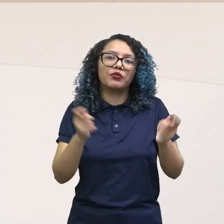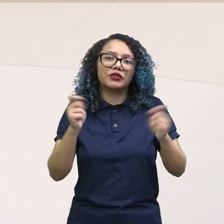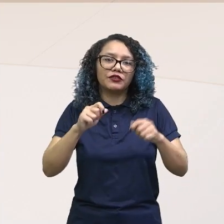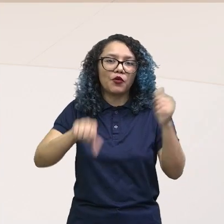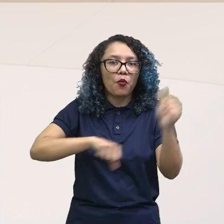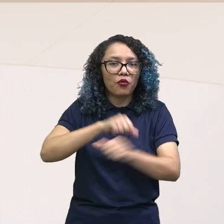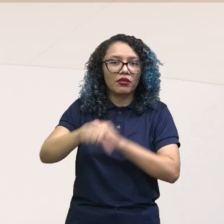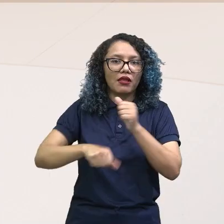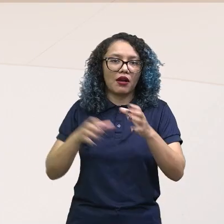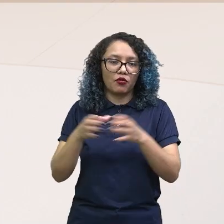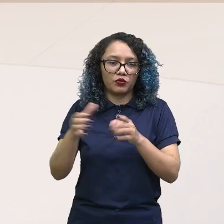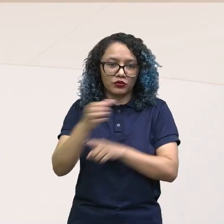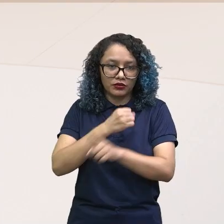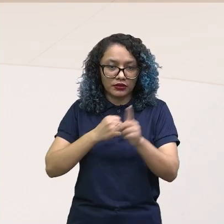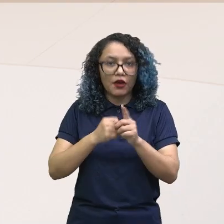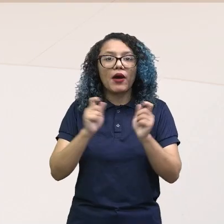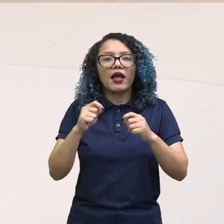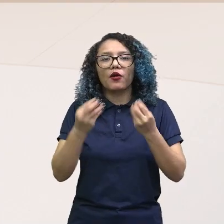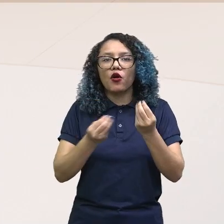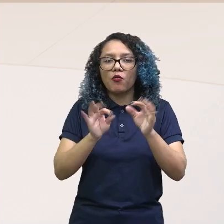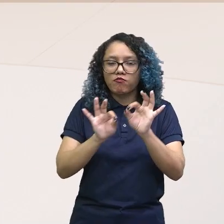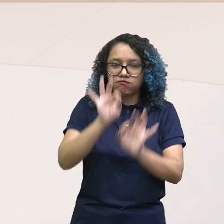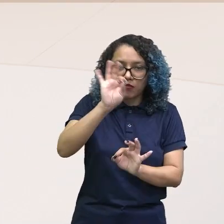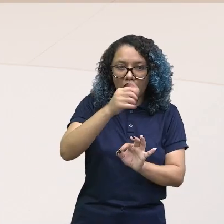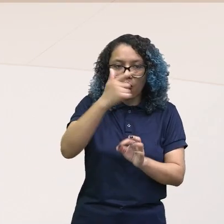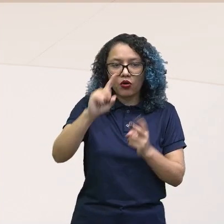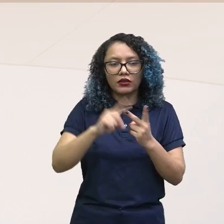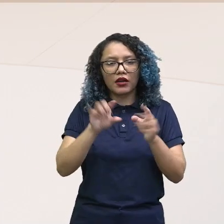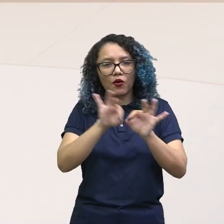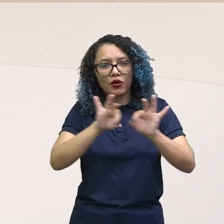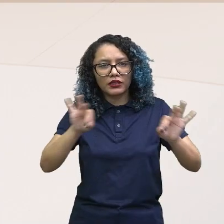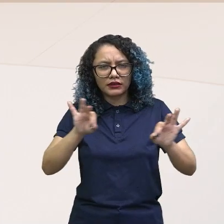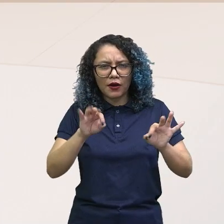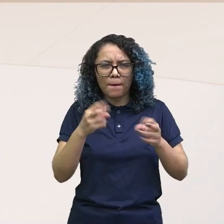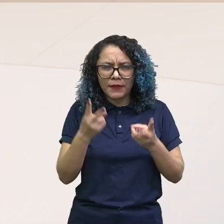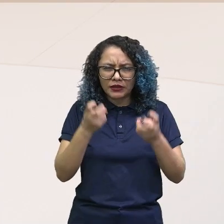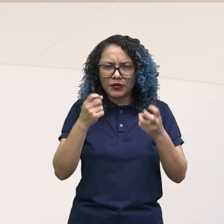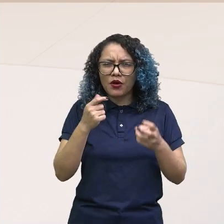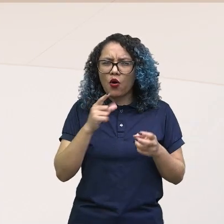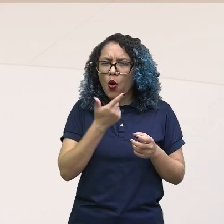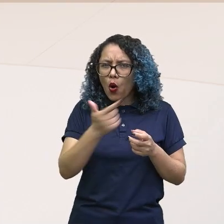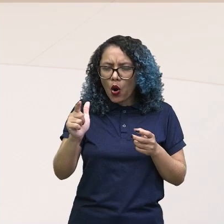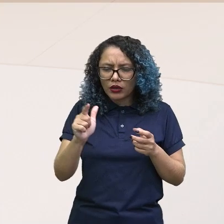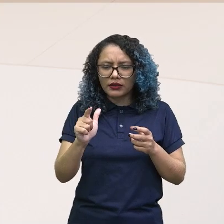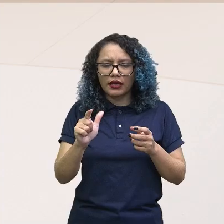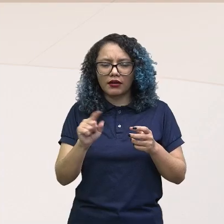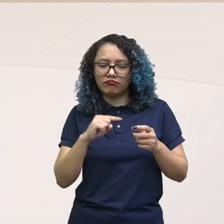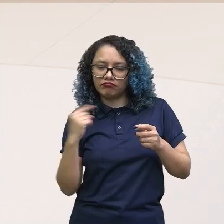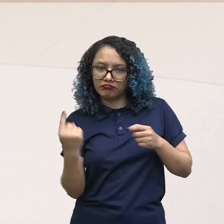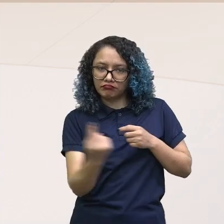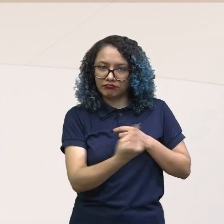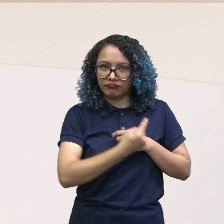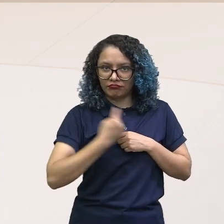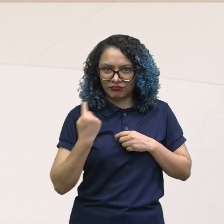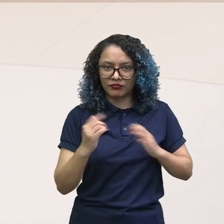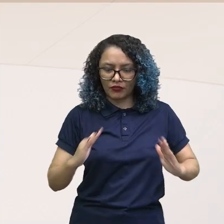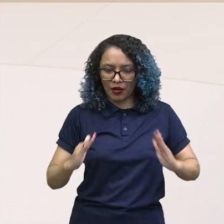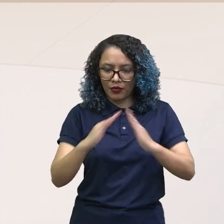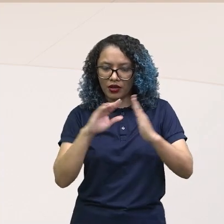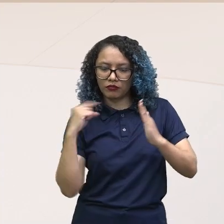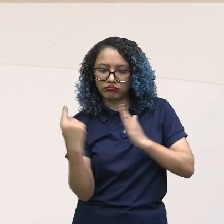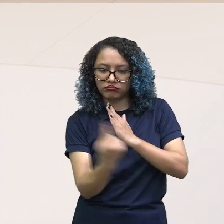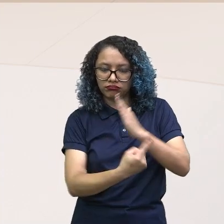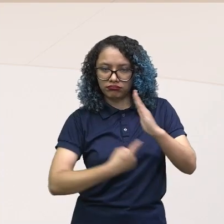de vertical. E a mobilidade horizontal, vocês observaram que tem uma setinha rodando ao redor da pirâmide,